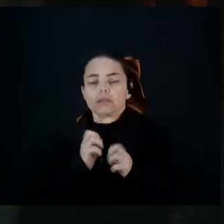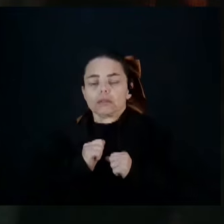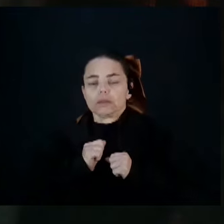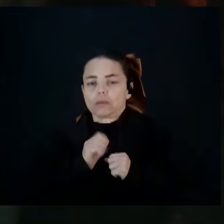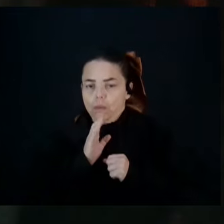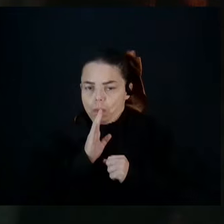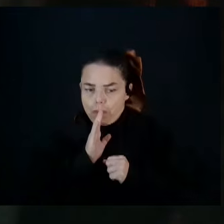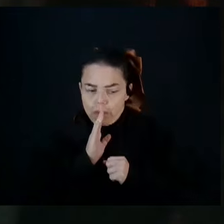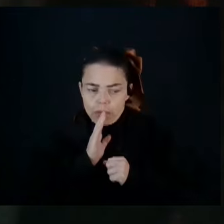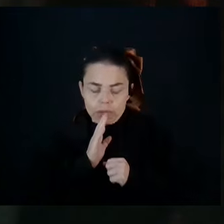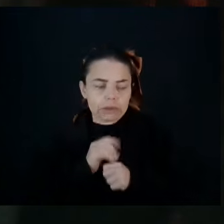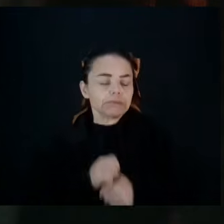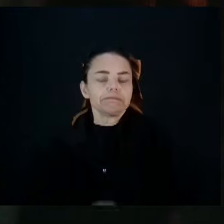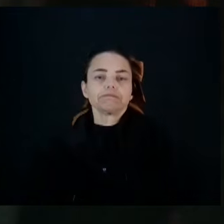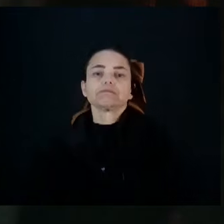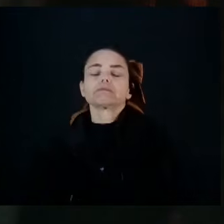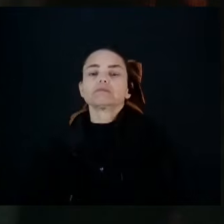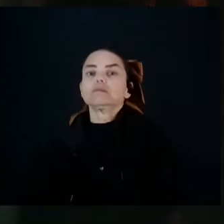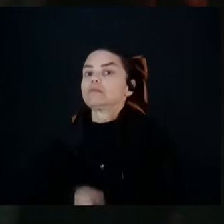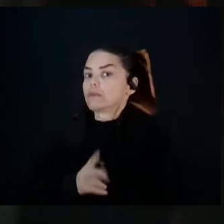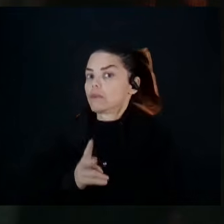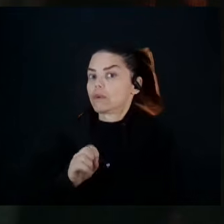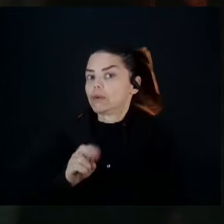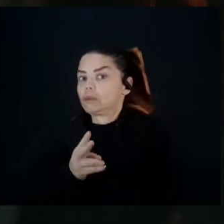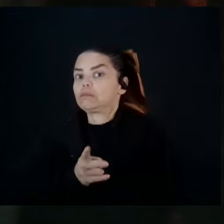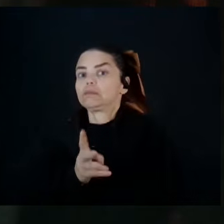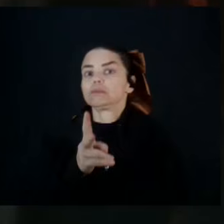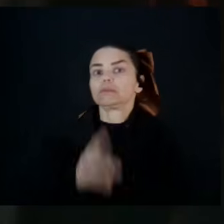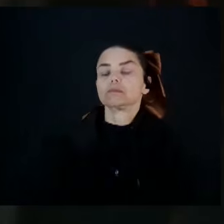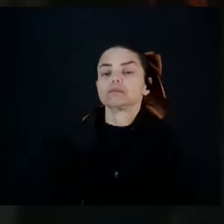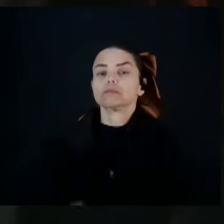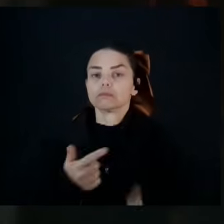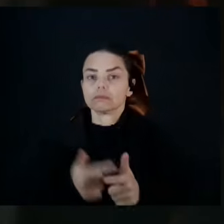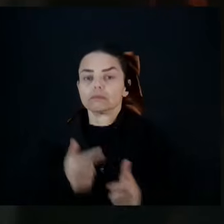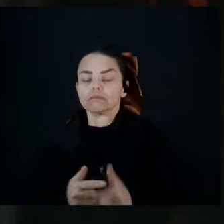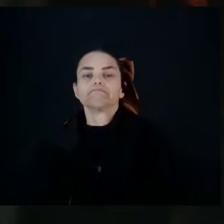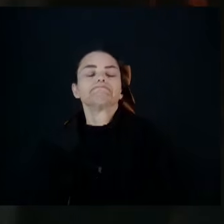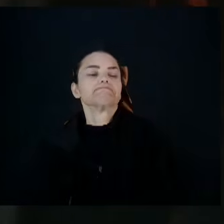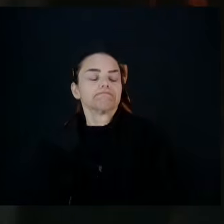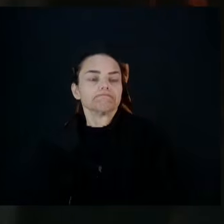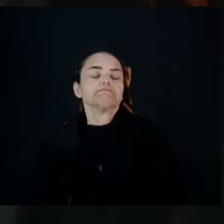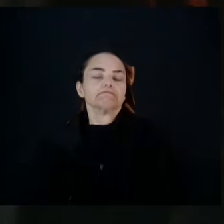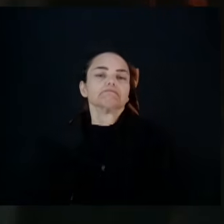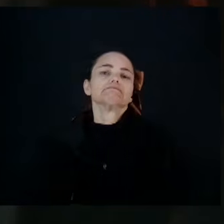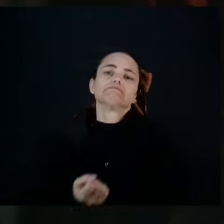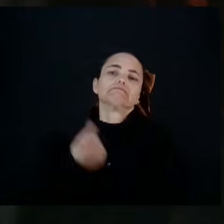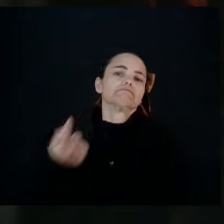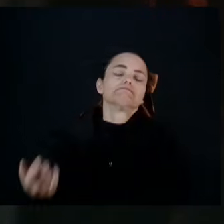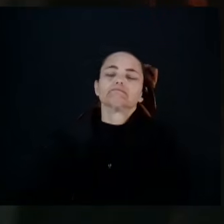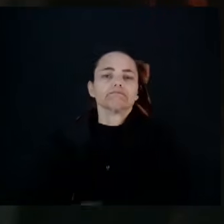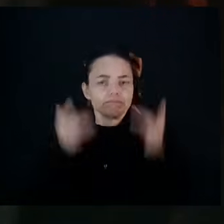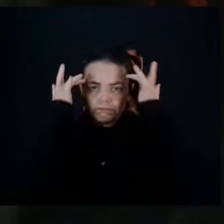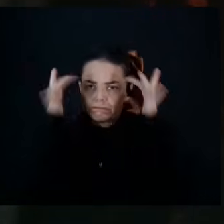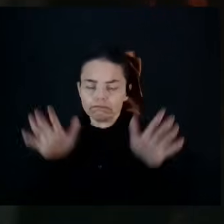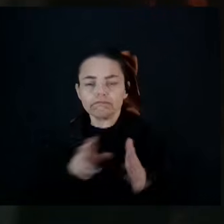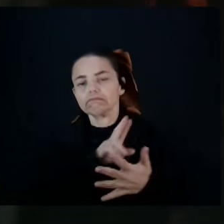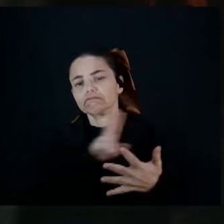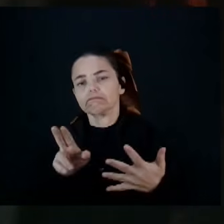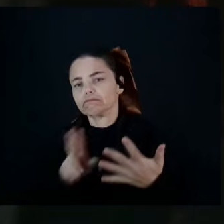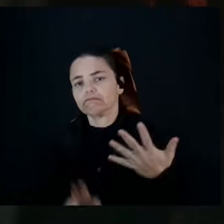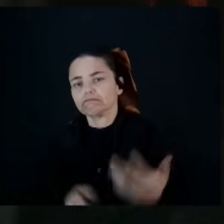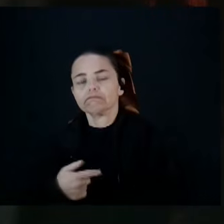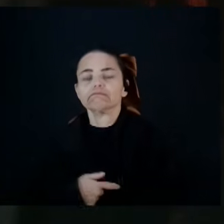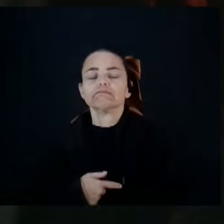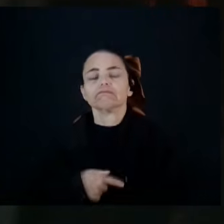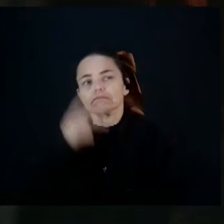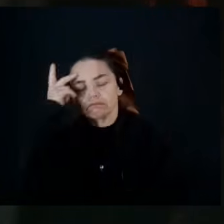você continuar? Porque gera algo estranho, que eu não sei nem nomear, mas está todo mundo observando